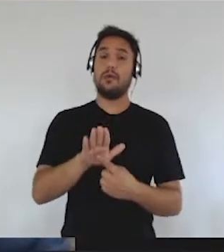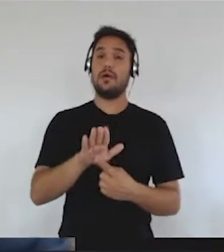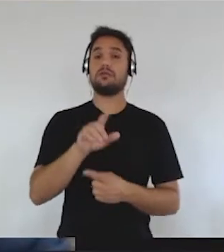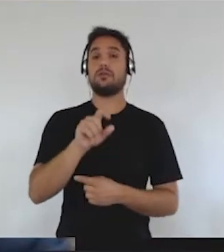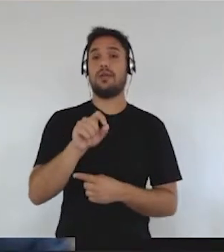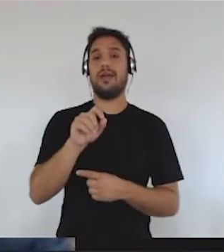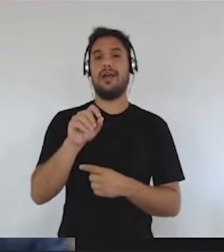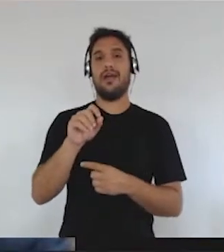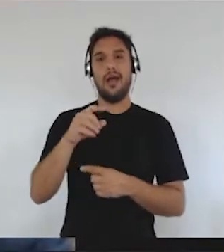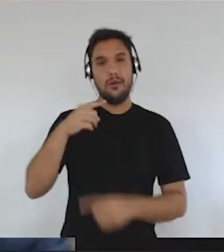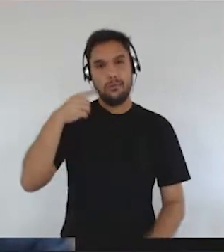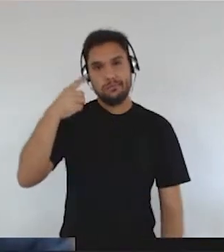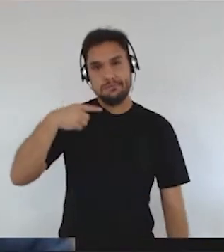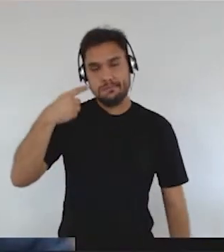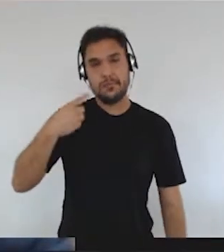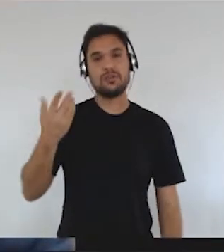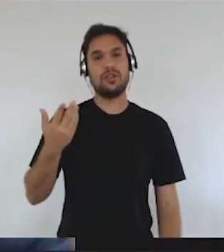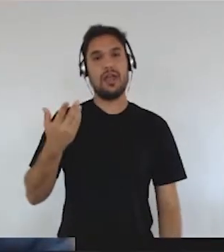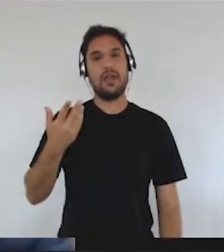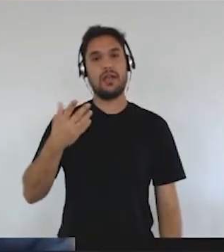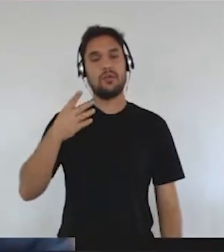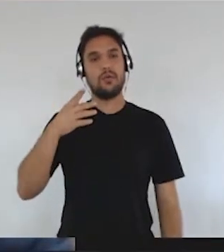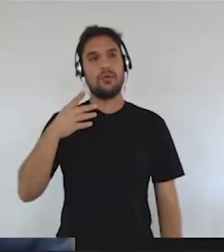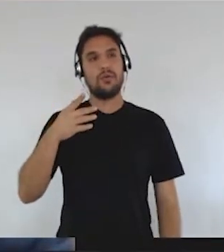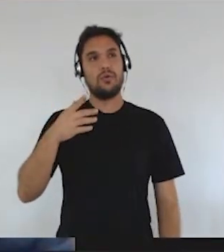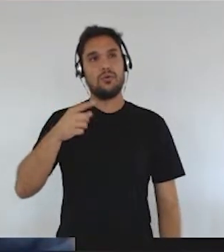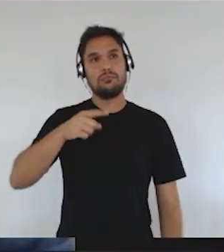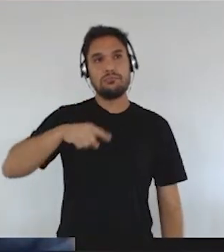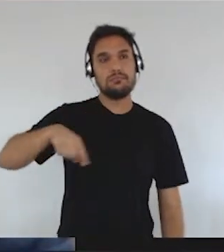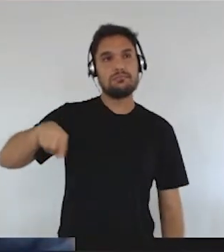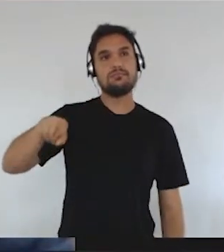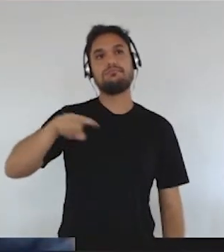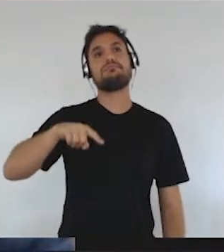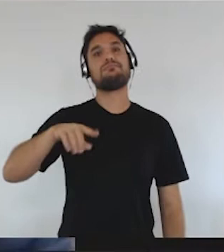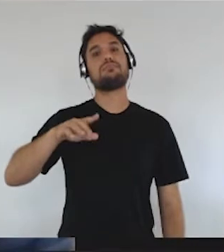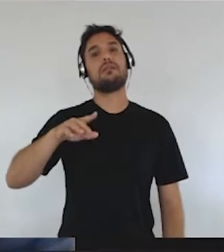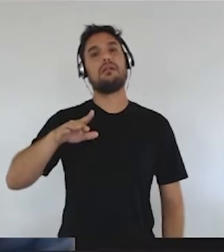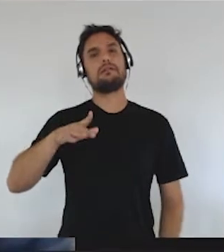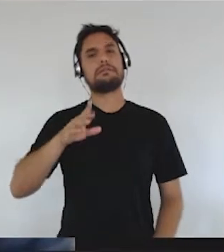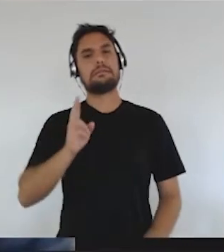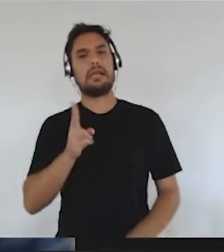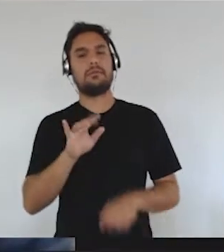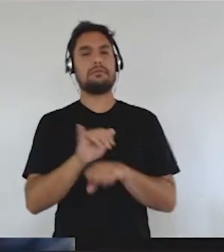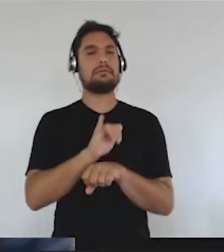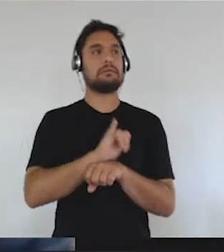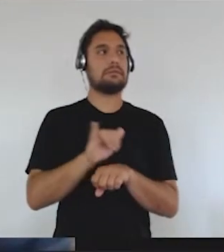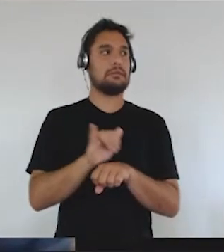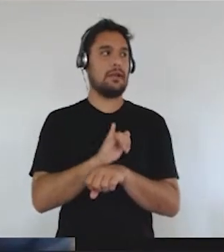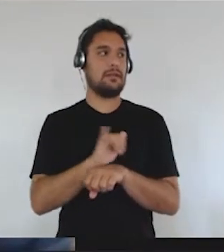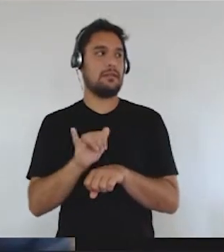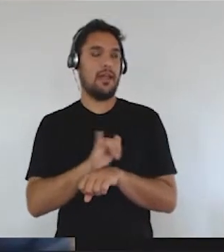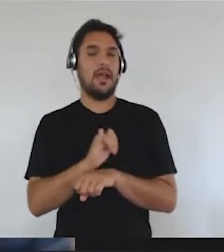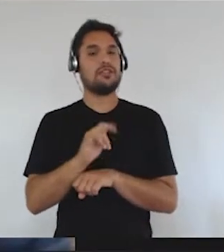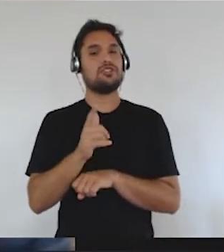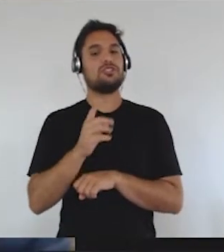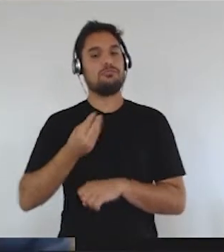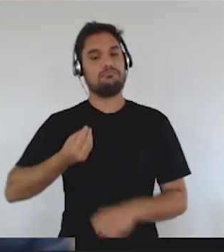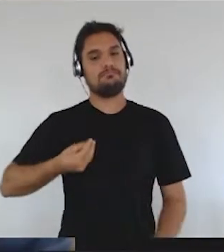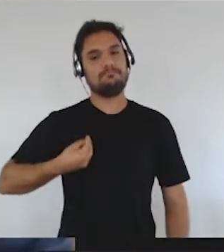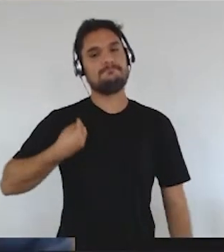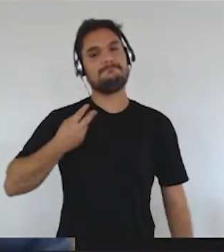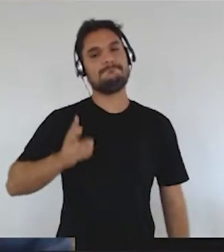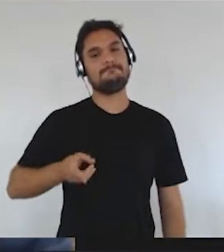que a advocacia e os advogados encontram maneiras de não só de